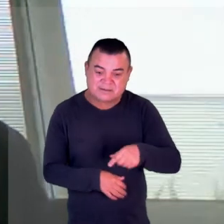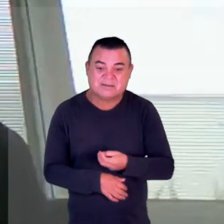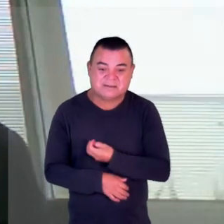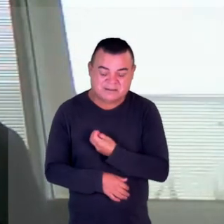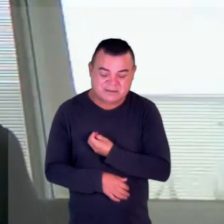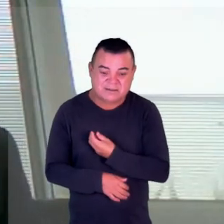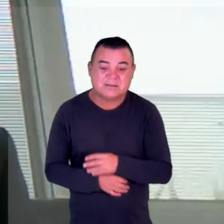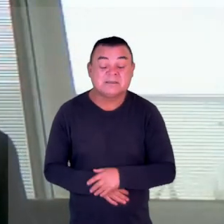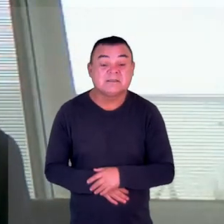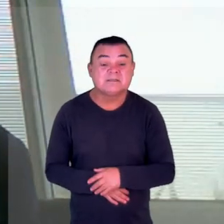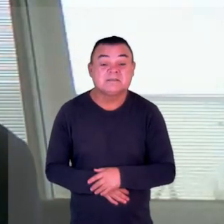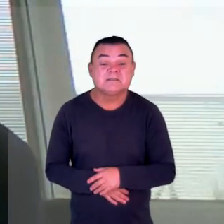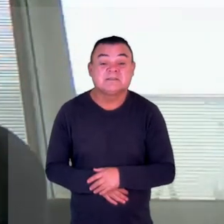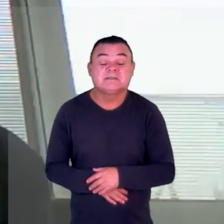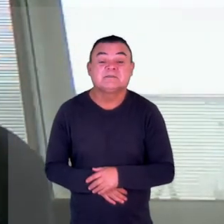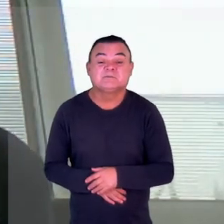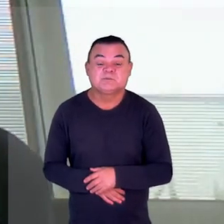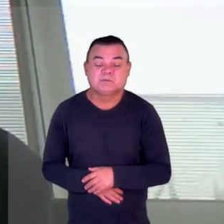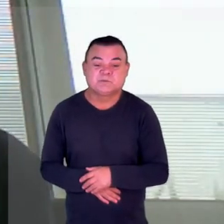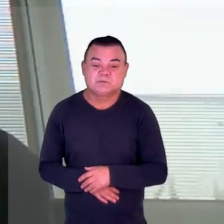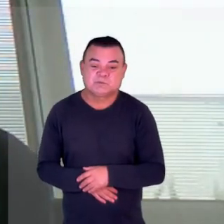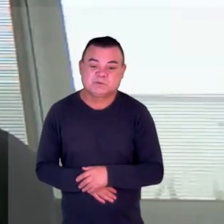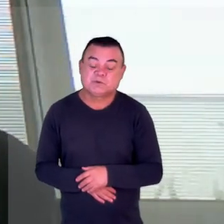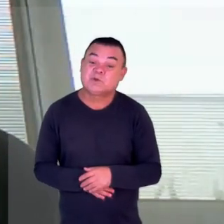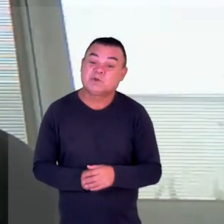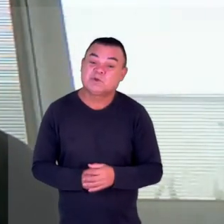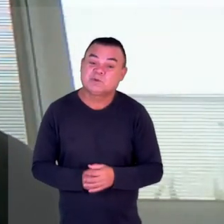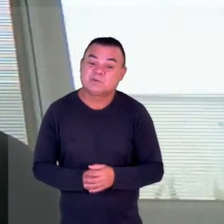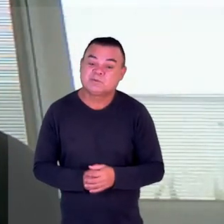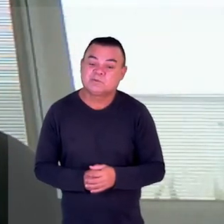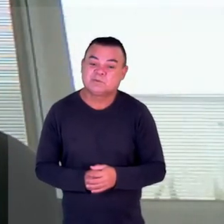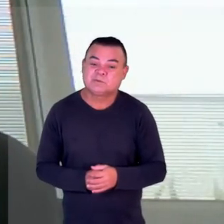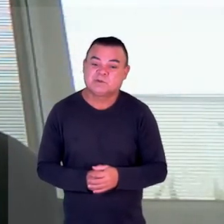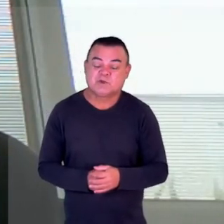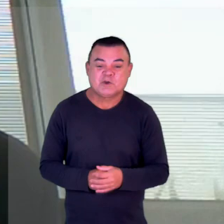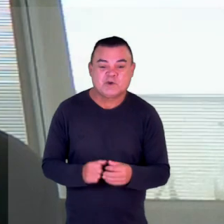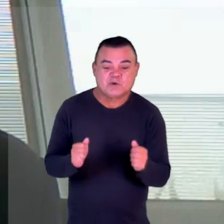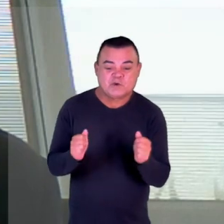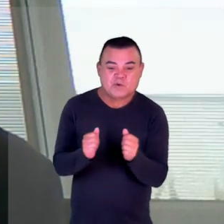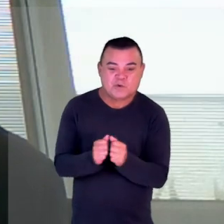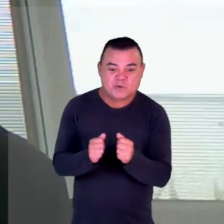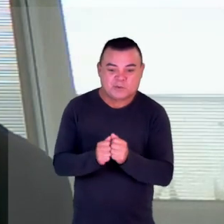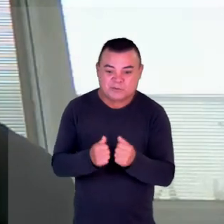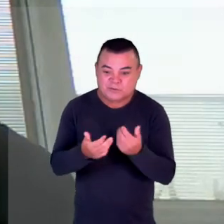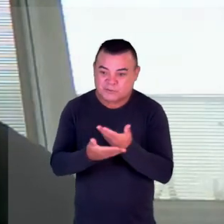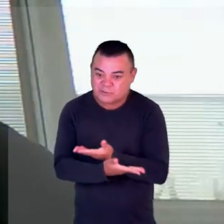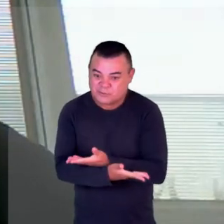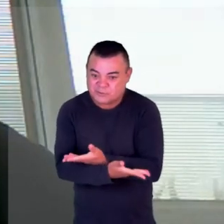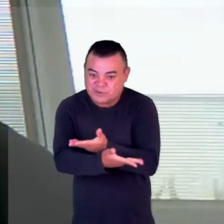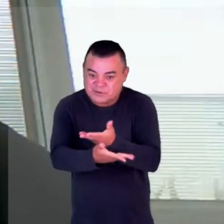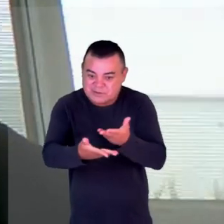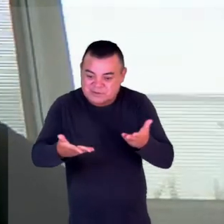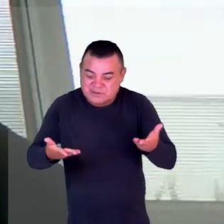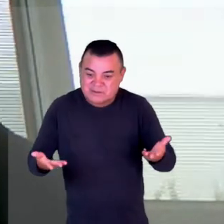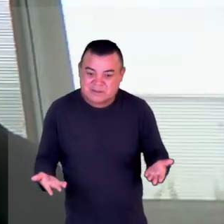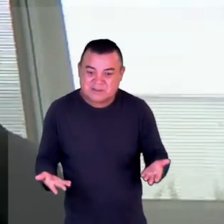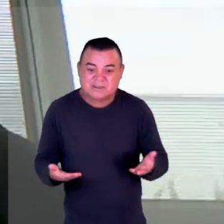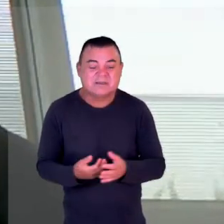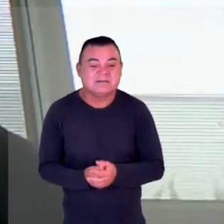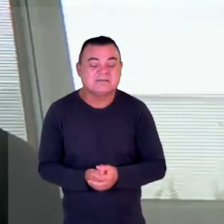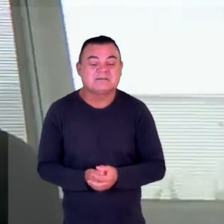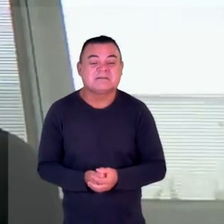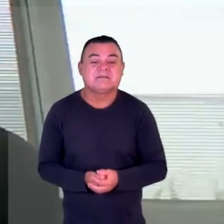eh ao lado de né exponenciais figuras do